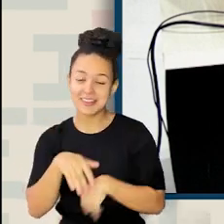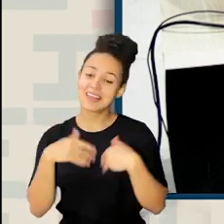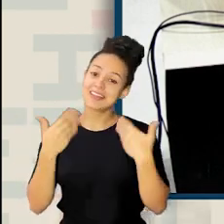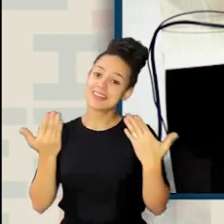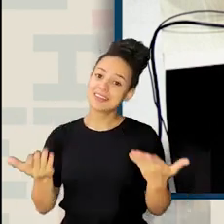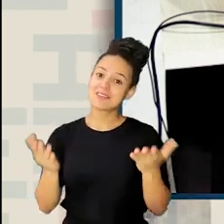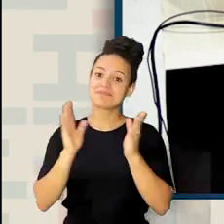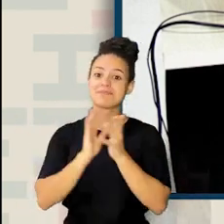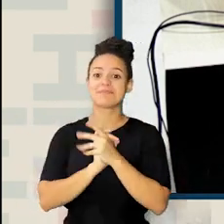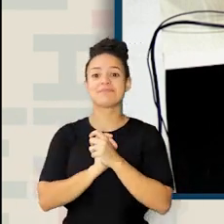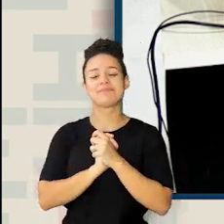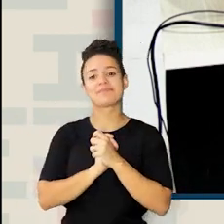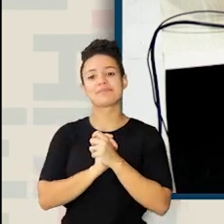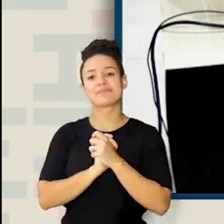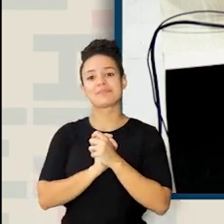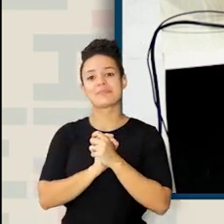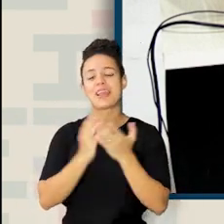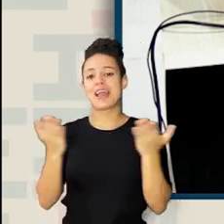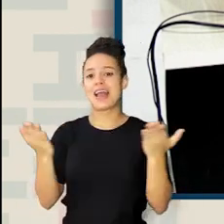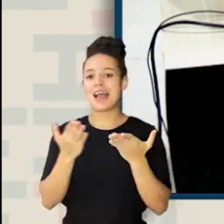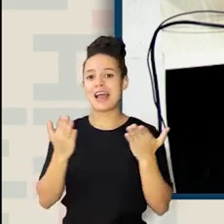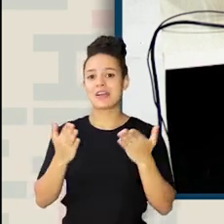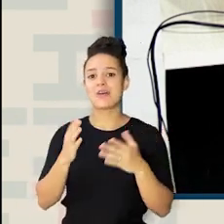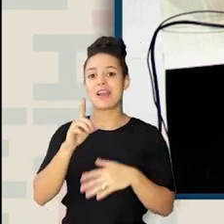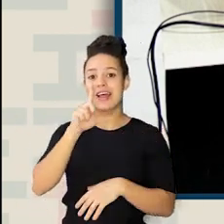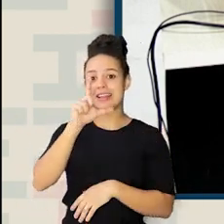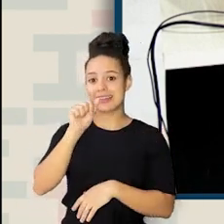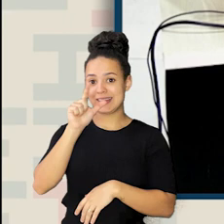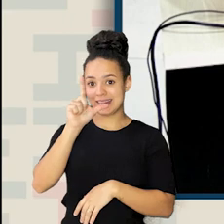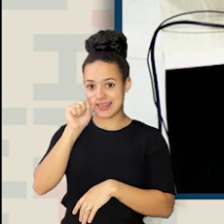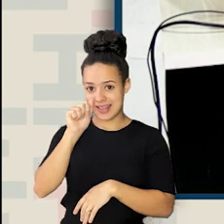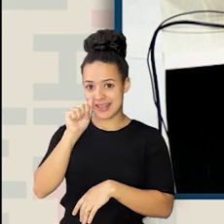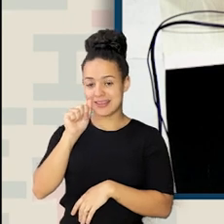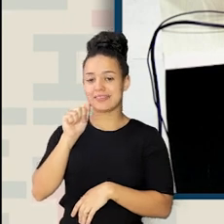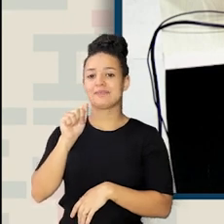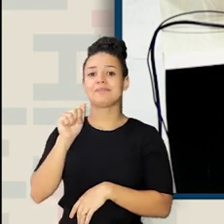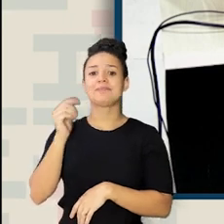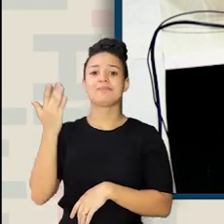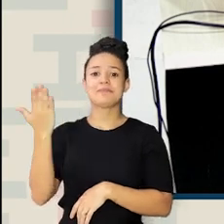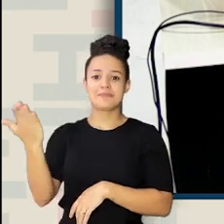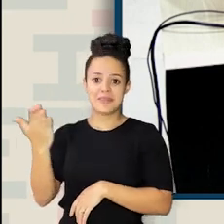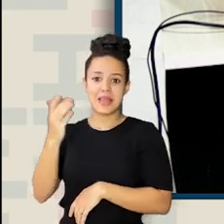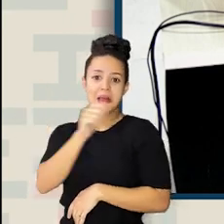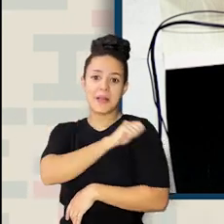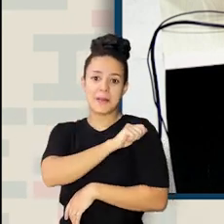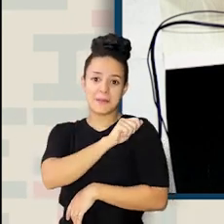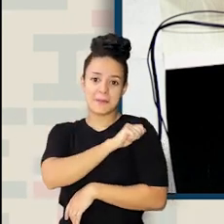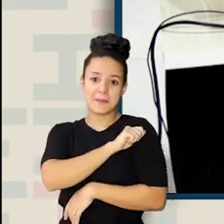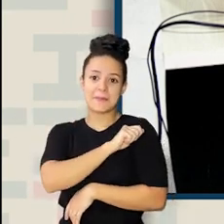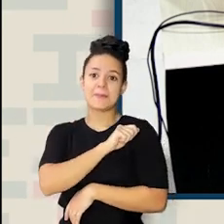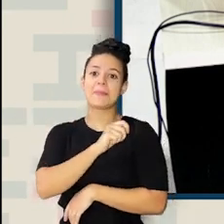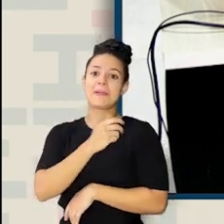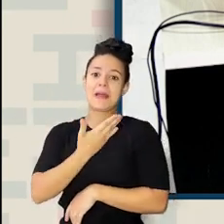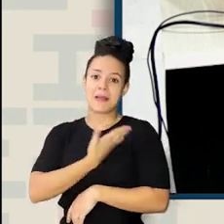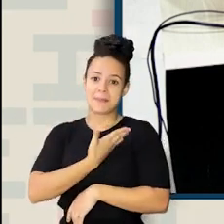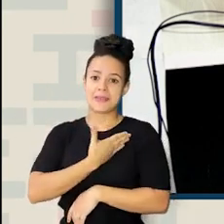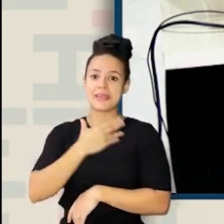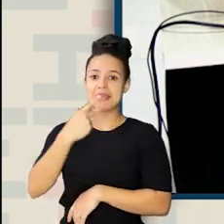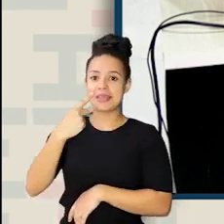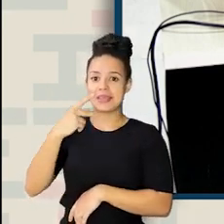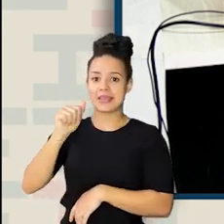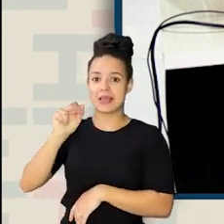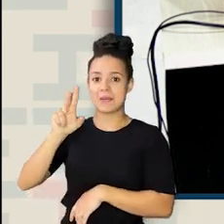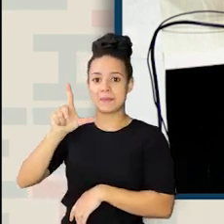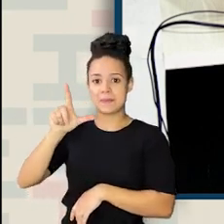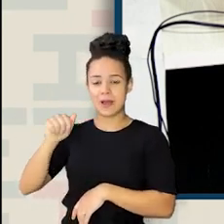vamos lá, vamos ter o solo da nota Lá, da nossa amiga Paula, fazendo a articulação e